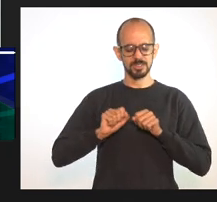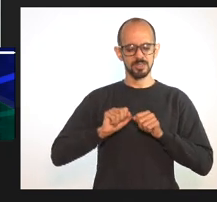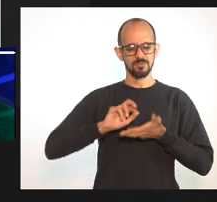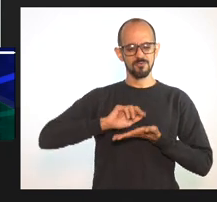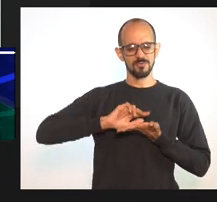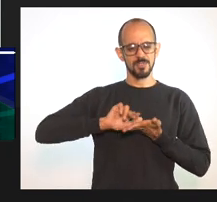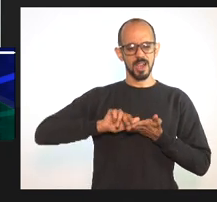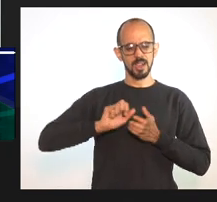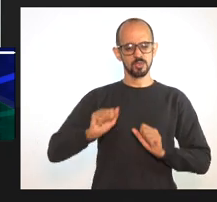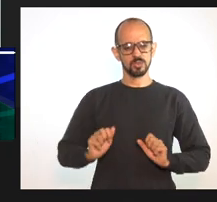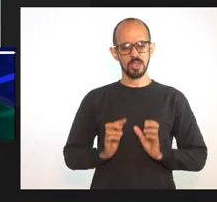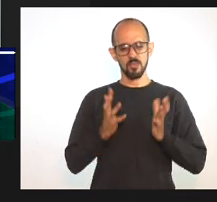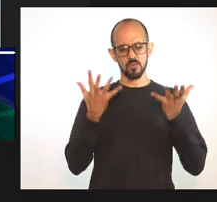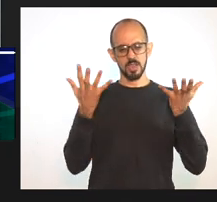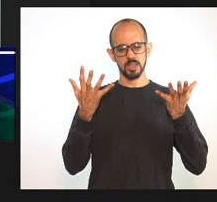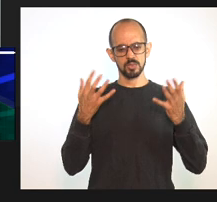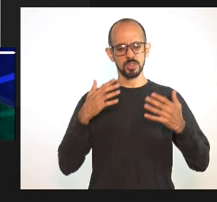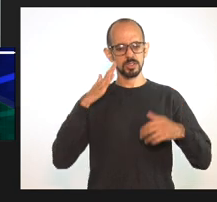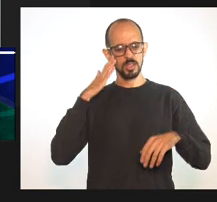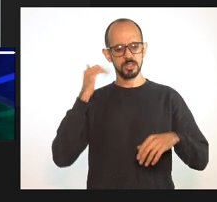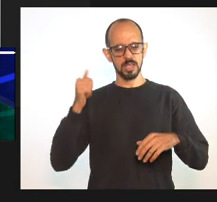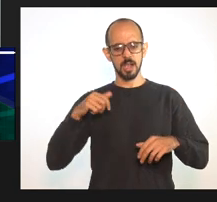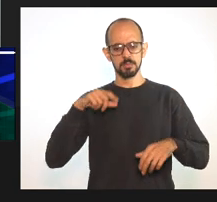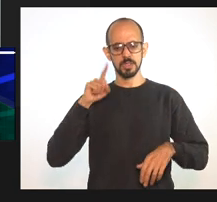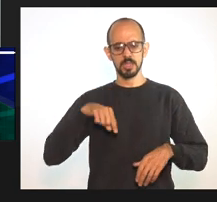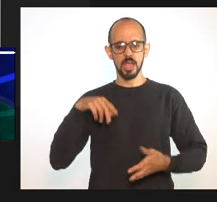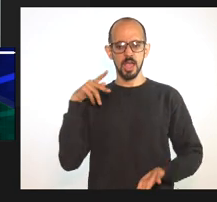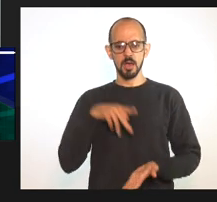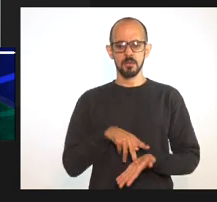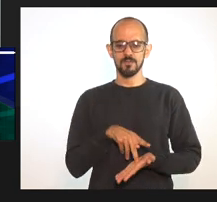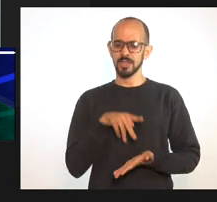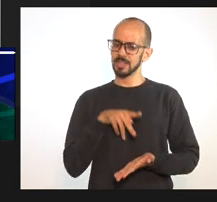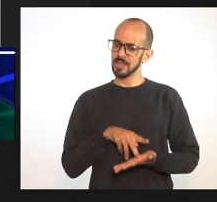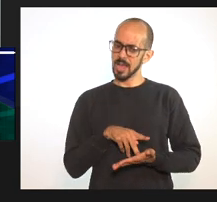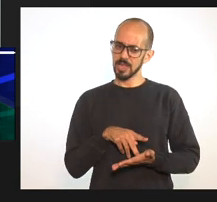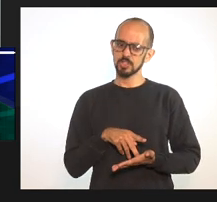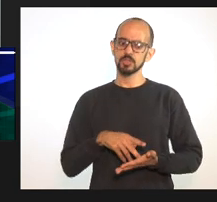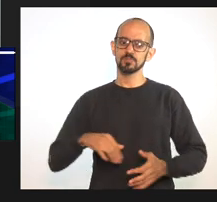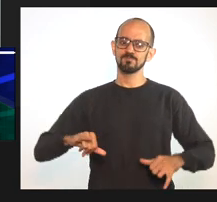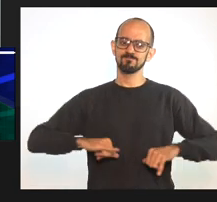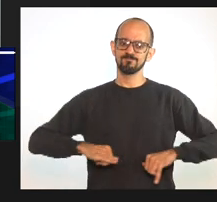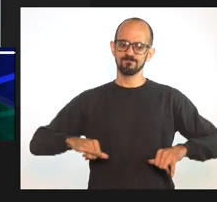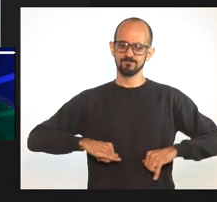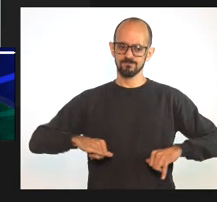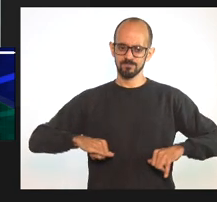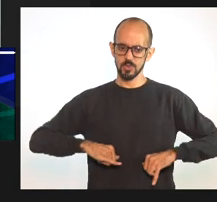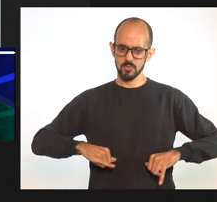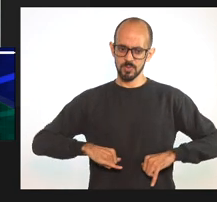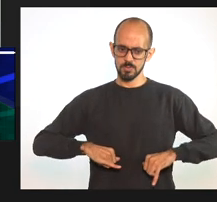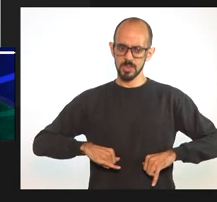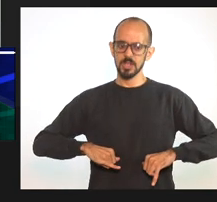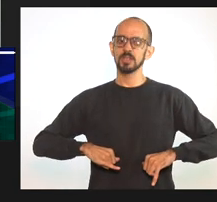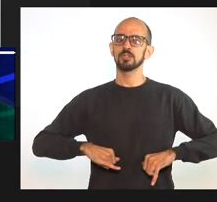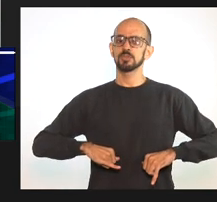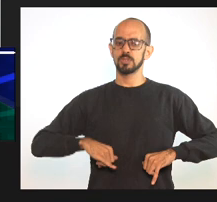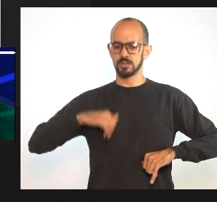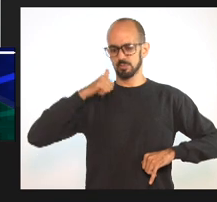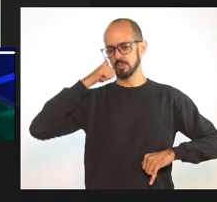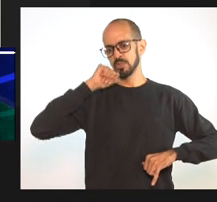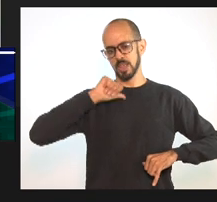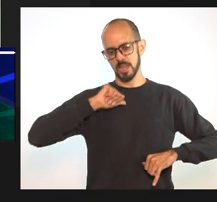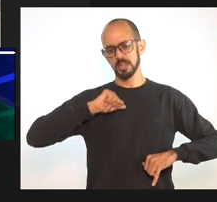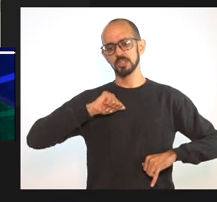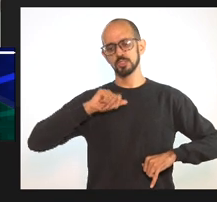eventos, e a gente sabe que é uma realidade muito dolorosa, muito brutal, em que as mulheres sofrem no seu dia a dia, no